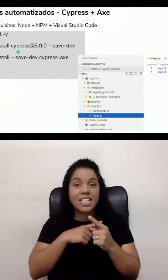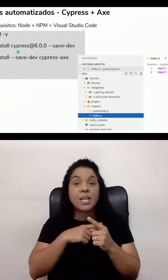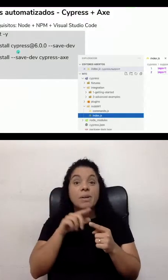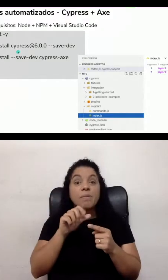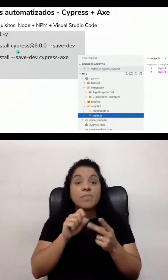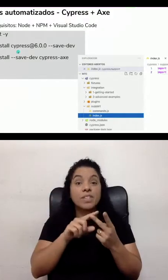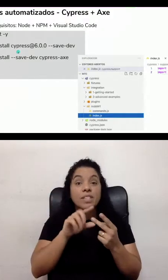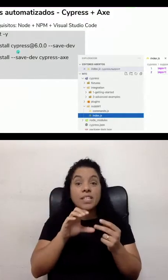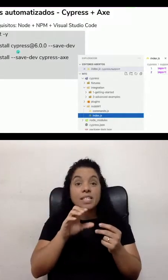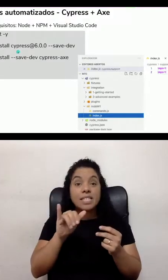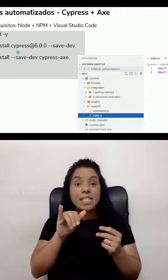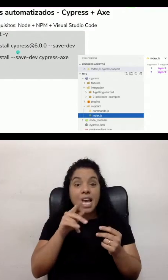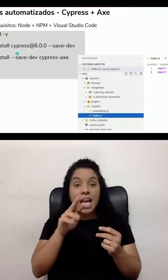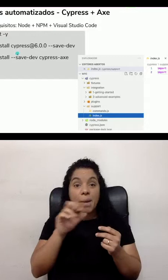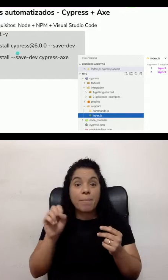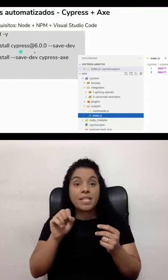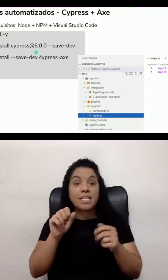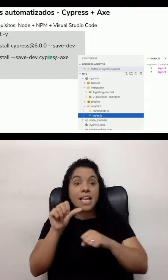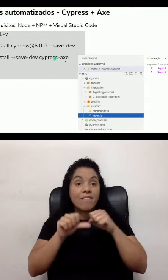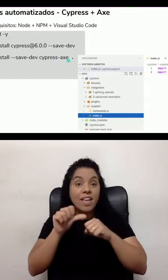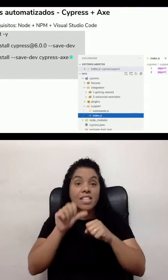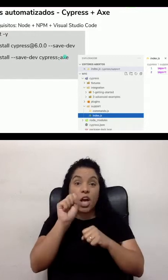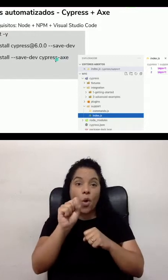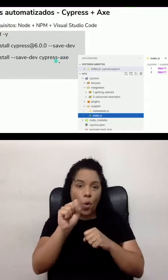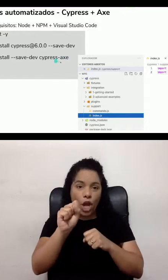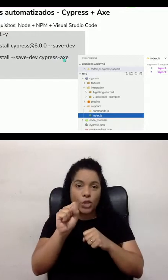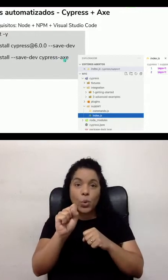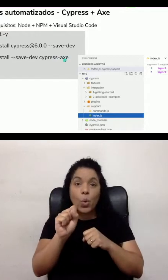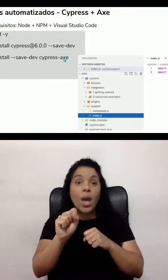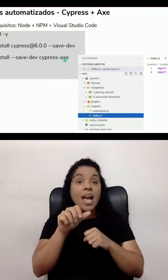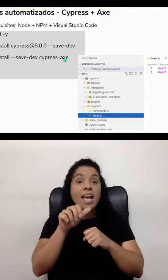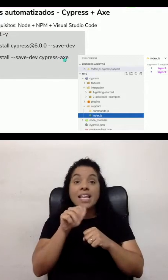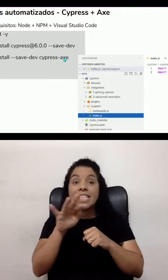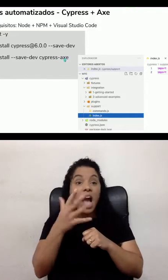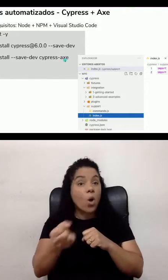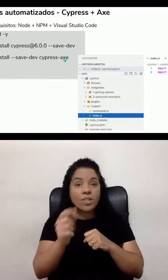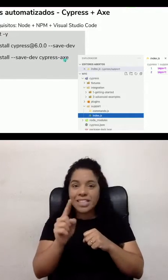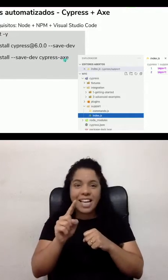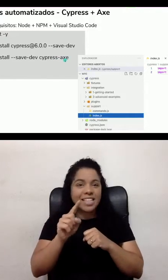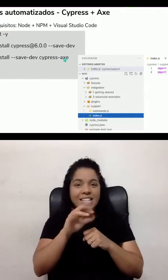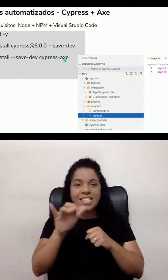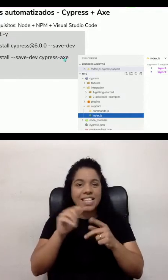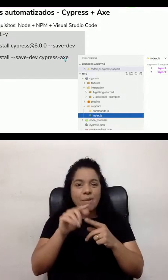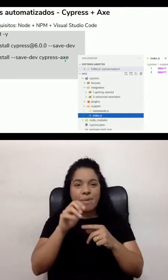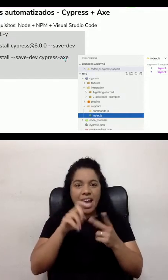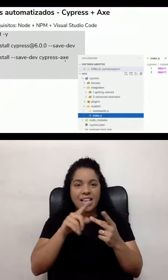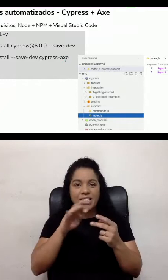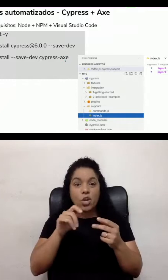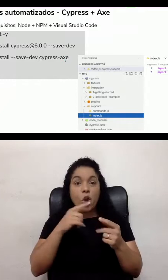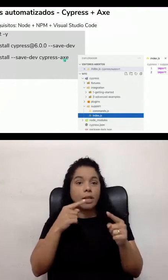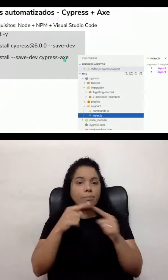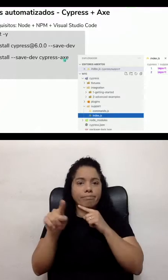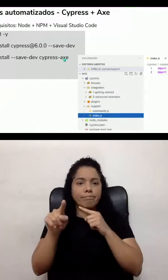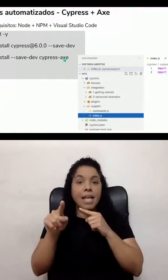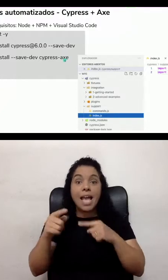está na versão 8. A versão 8 não está aceitando o Cypress Axie Core. Tá dando incompatibilidade.